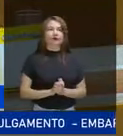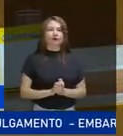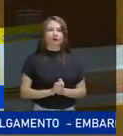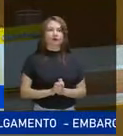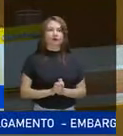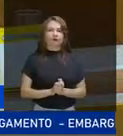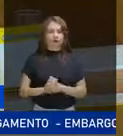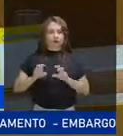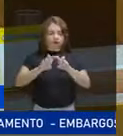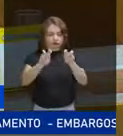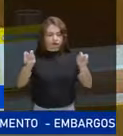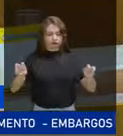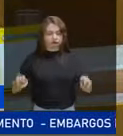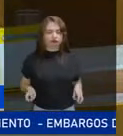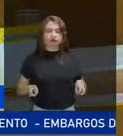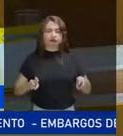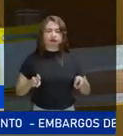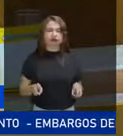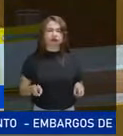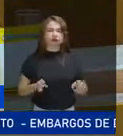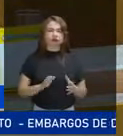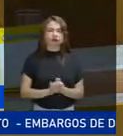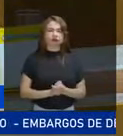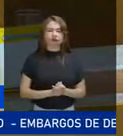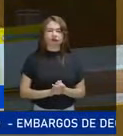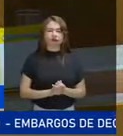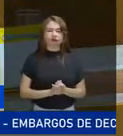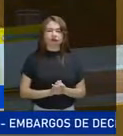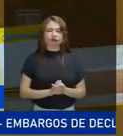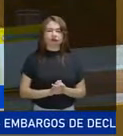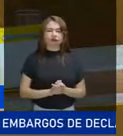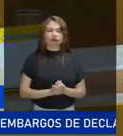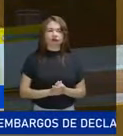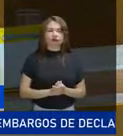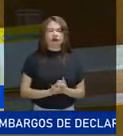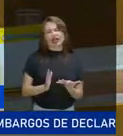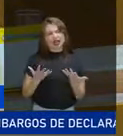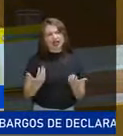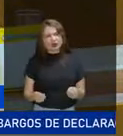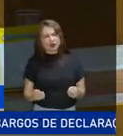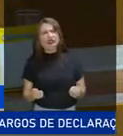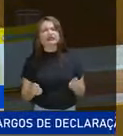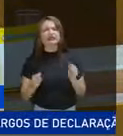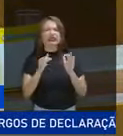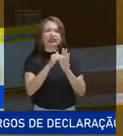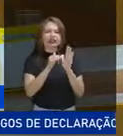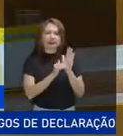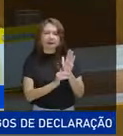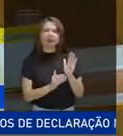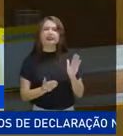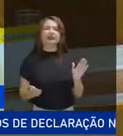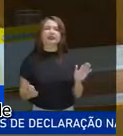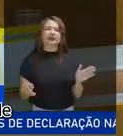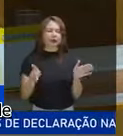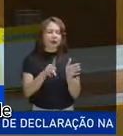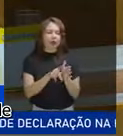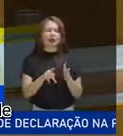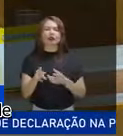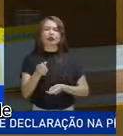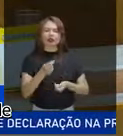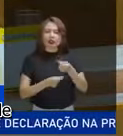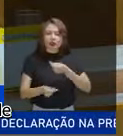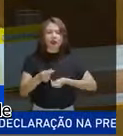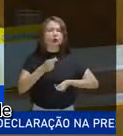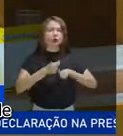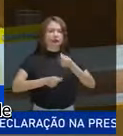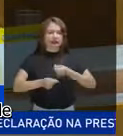que a Corte ultrapasse a importância de apreciar os princípios relacionados com a economicidade ou com